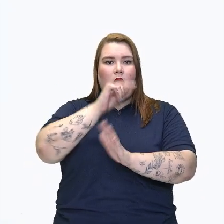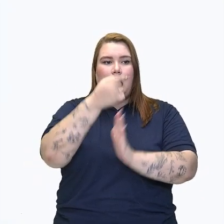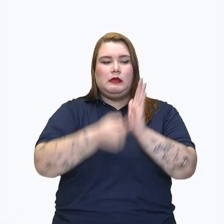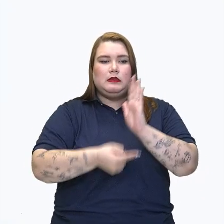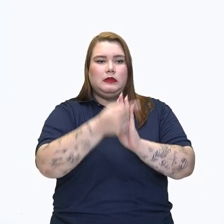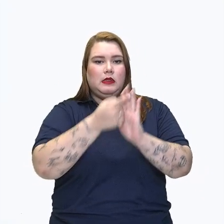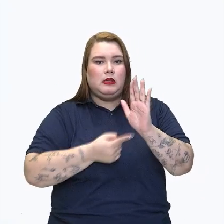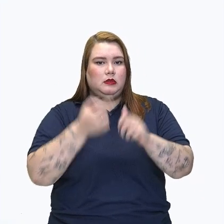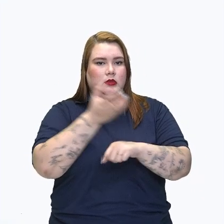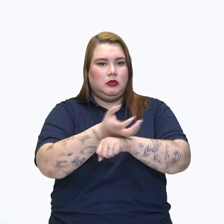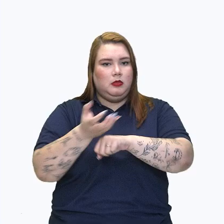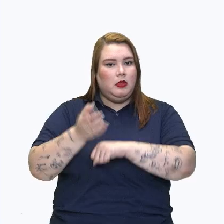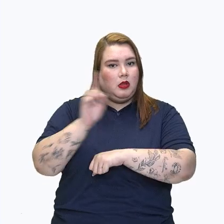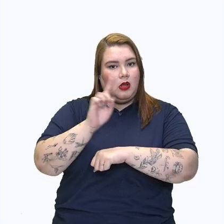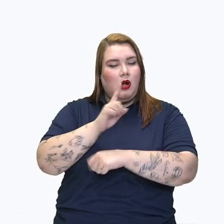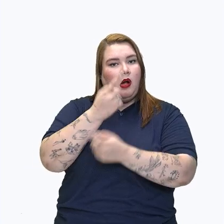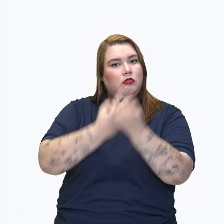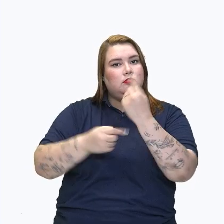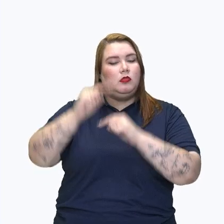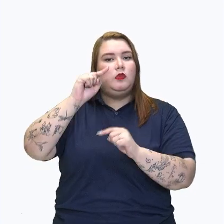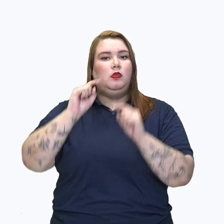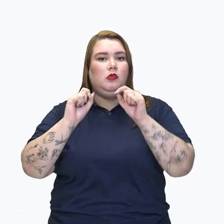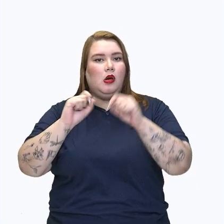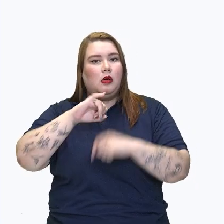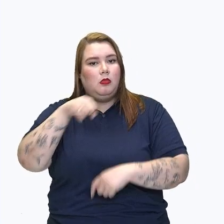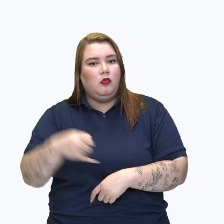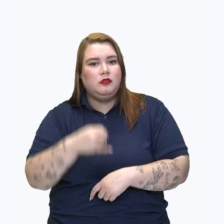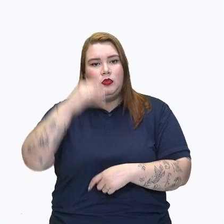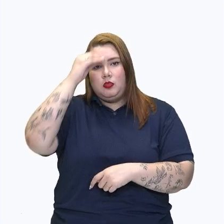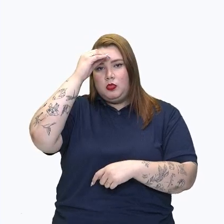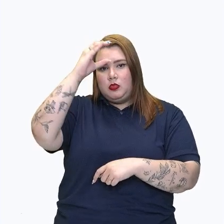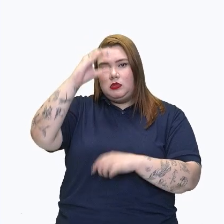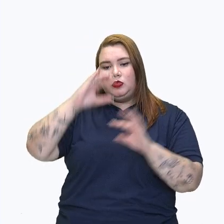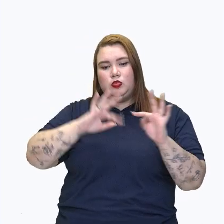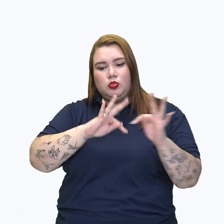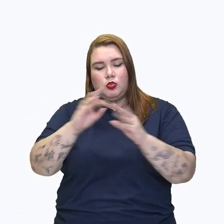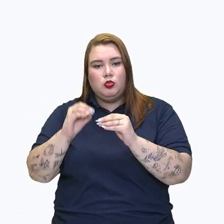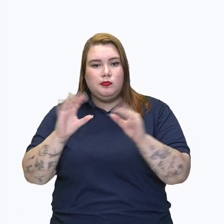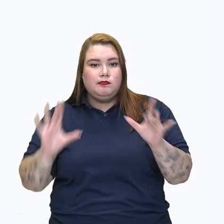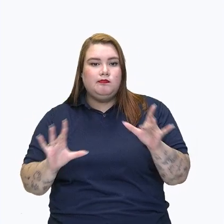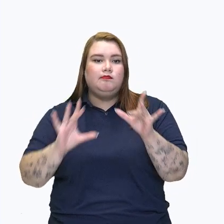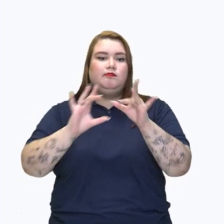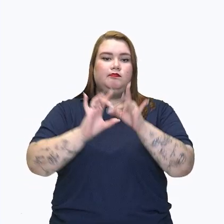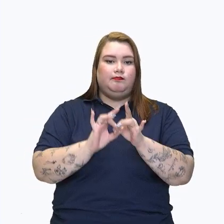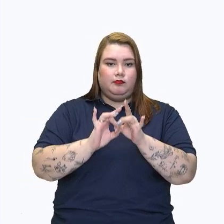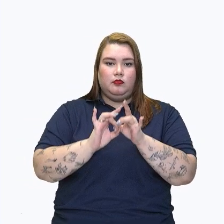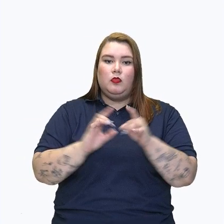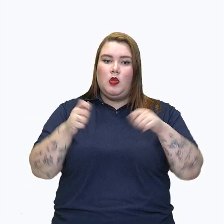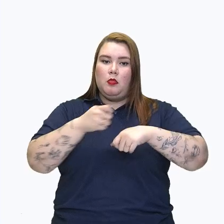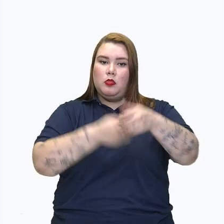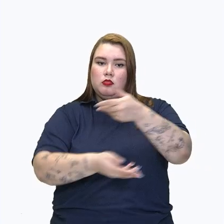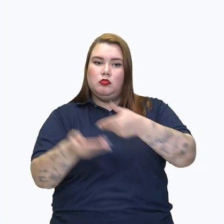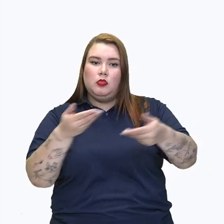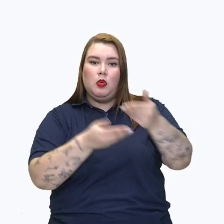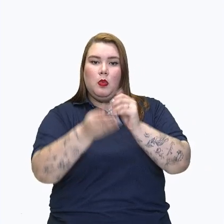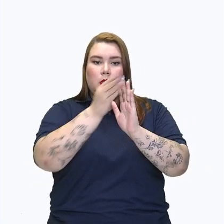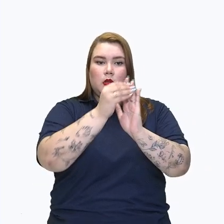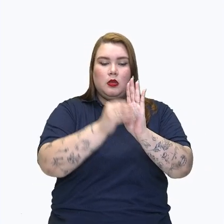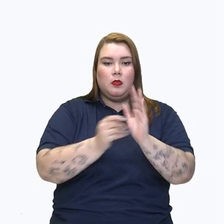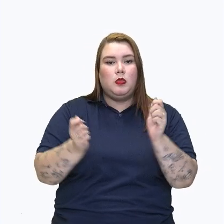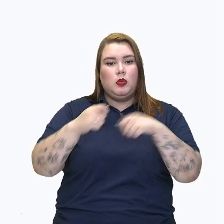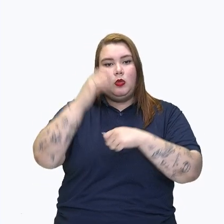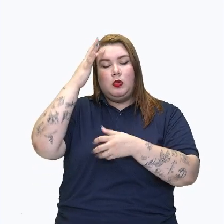ela busca superar a fragmentação do conhecimento, promovendo a articulação entre os conteúdos e possibilitando